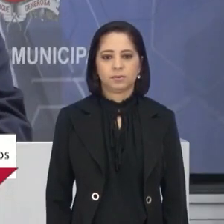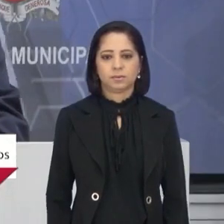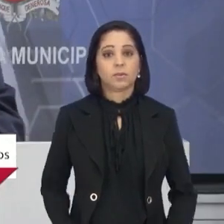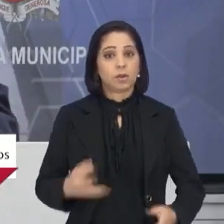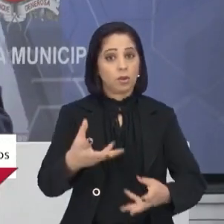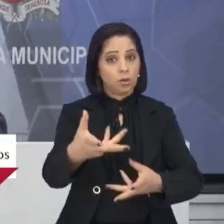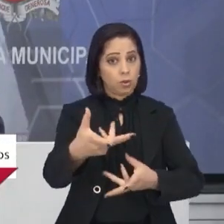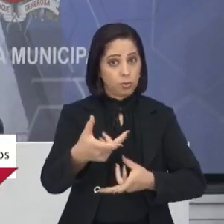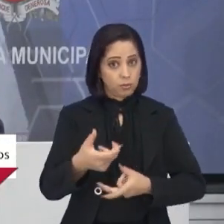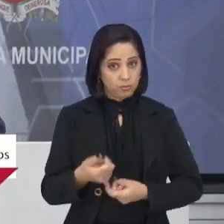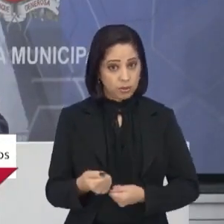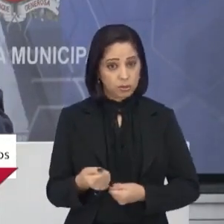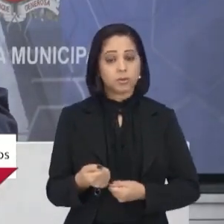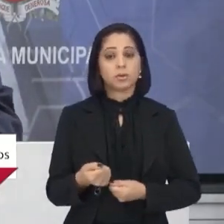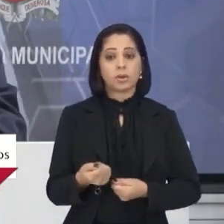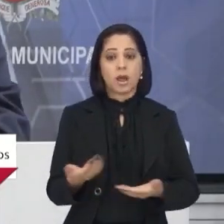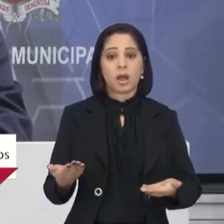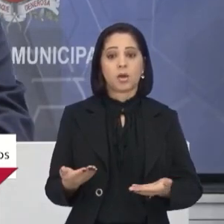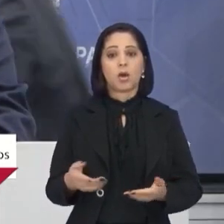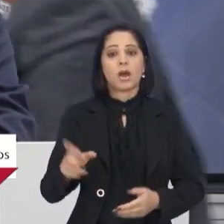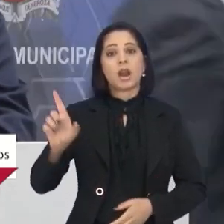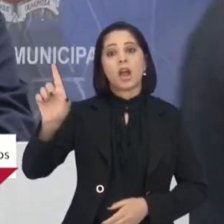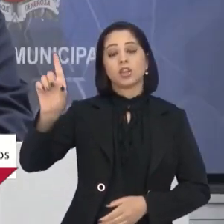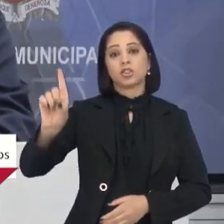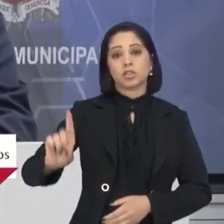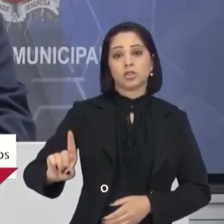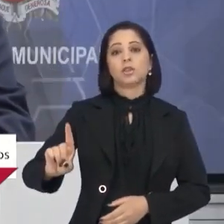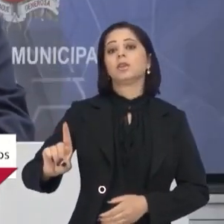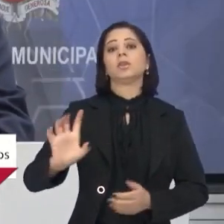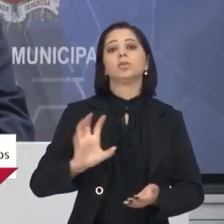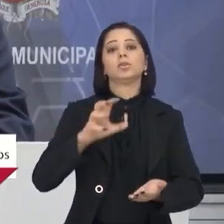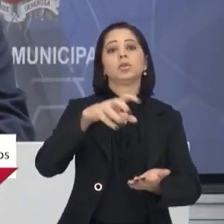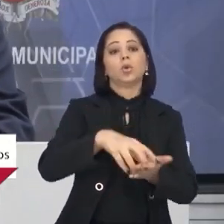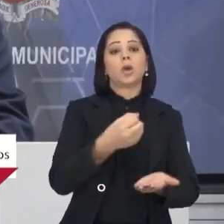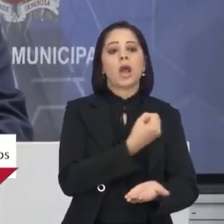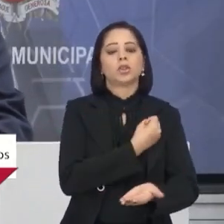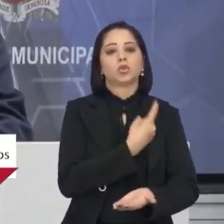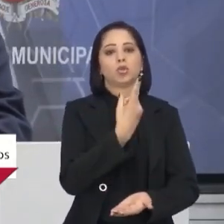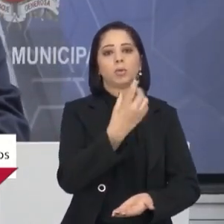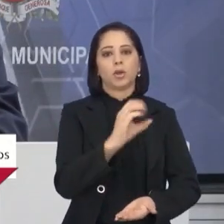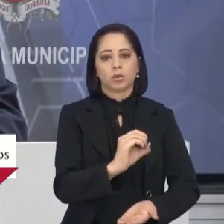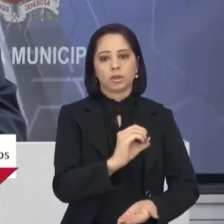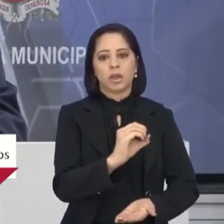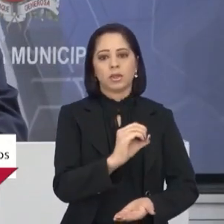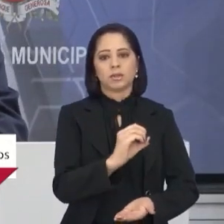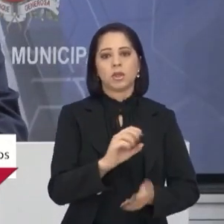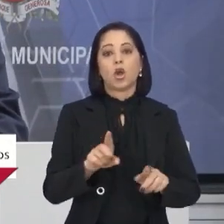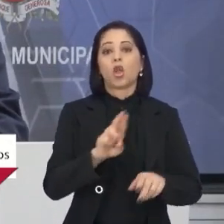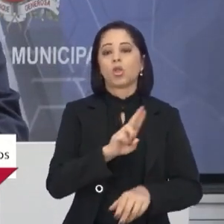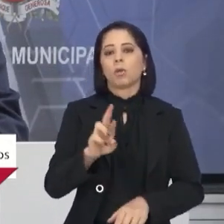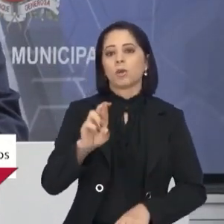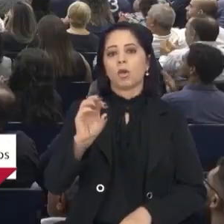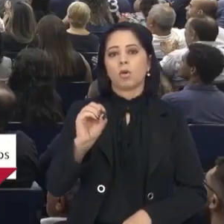convido também a compor a nossa mesa a diretora da 10ma Diretoria de fiscalização Roberta Zola